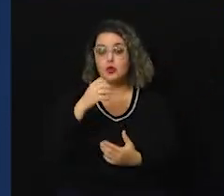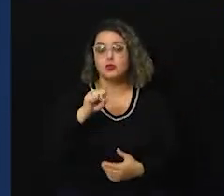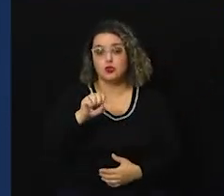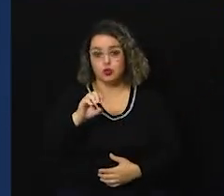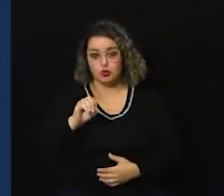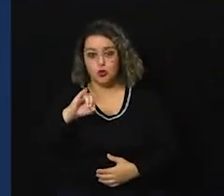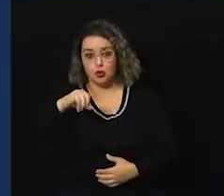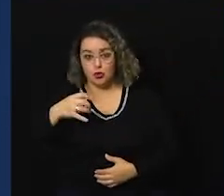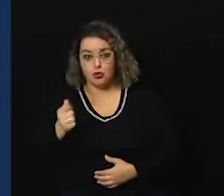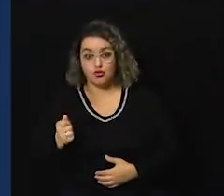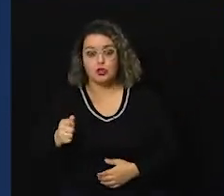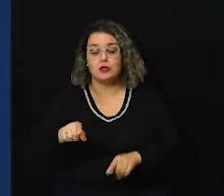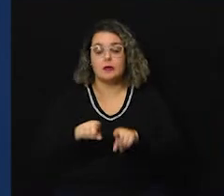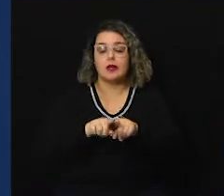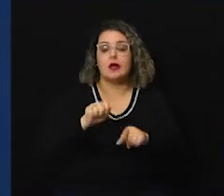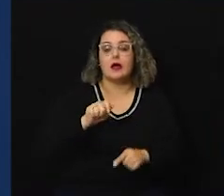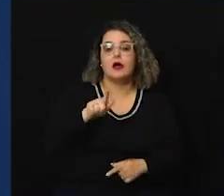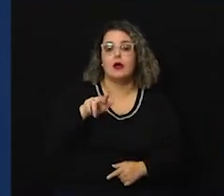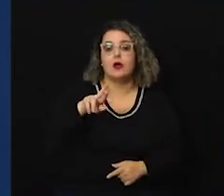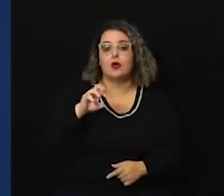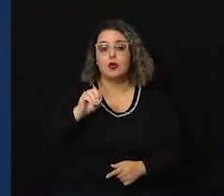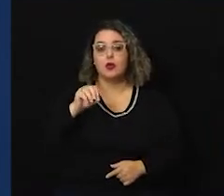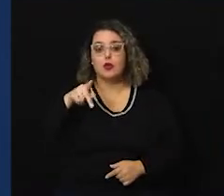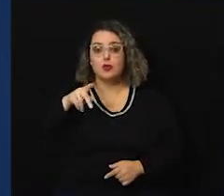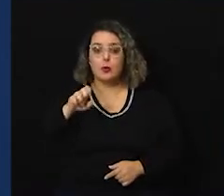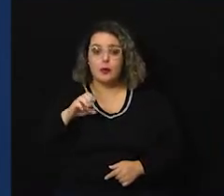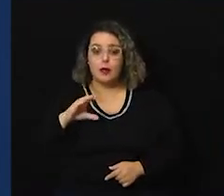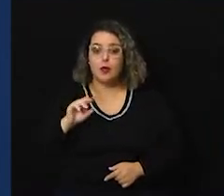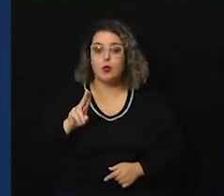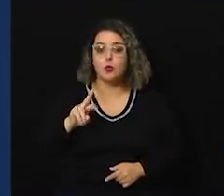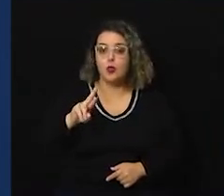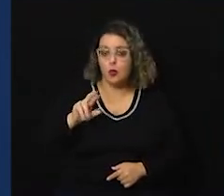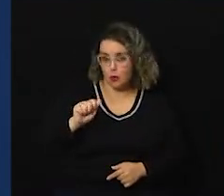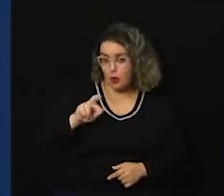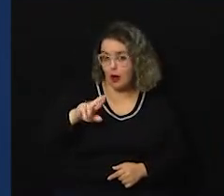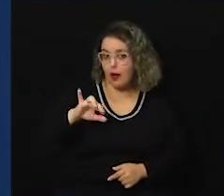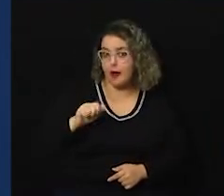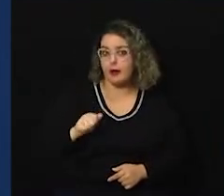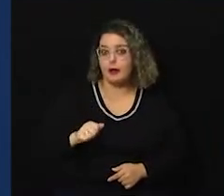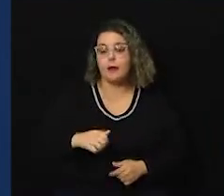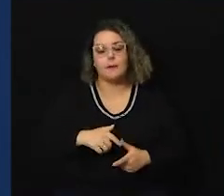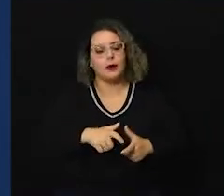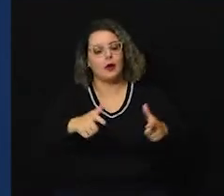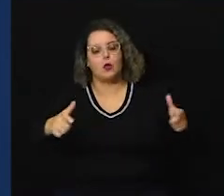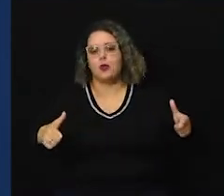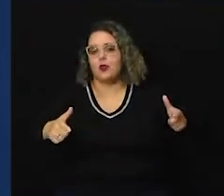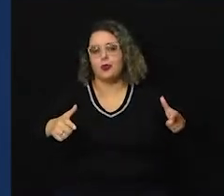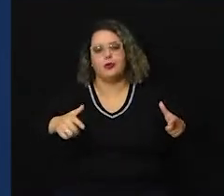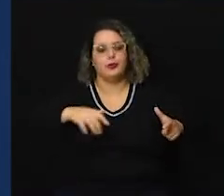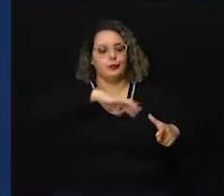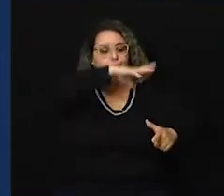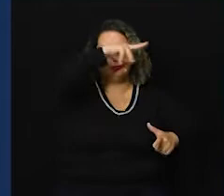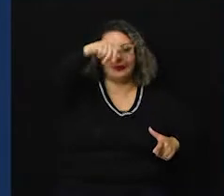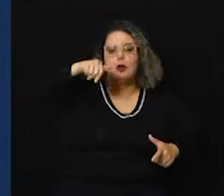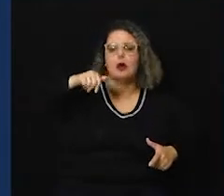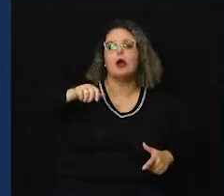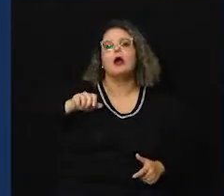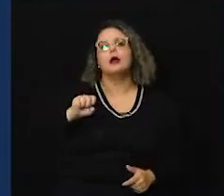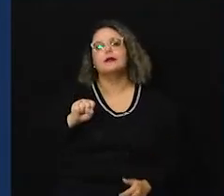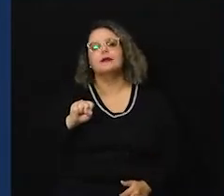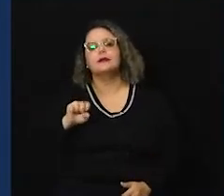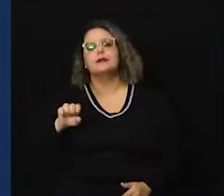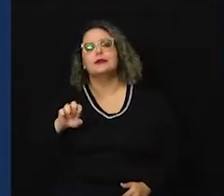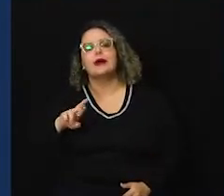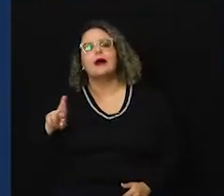e Pecuária tem reduzido o habitat da maioria das espécies da Amazônia e do Cerrado Esse estudo